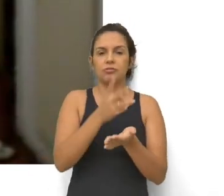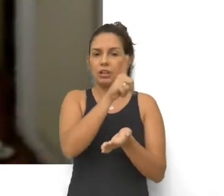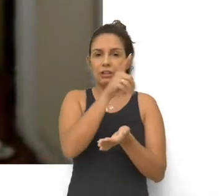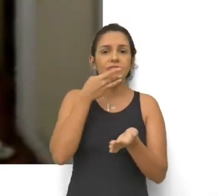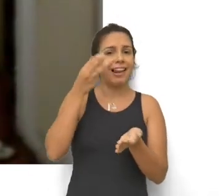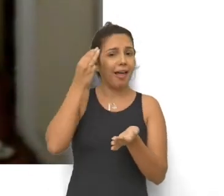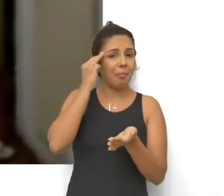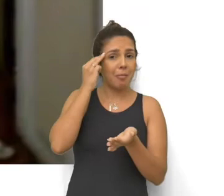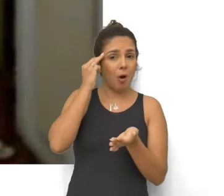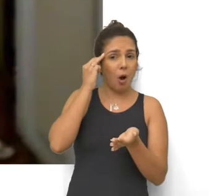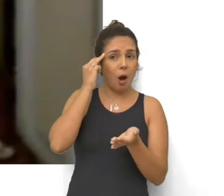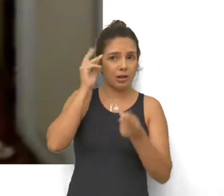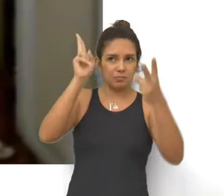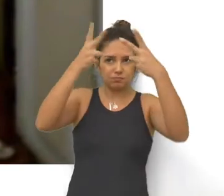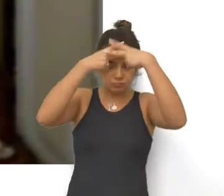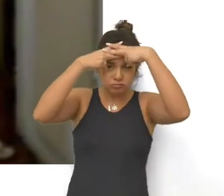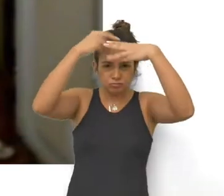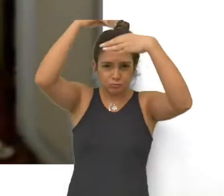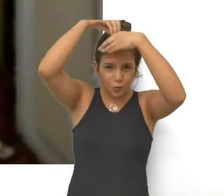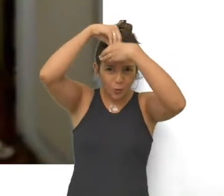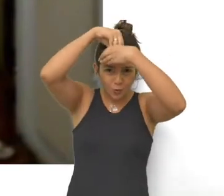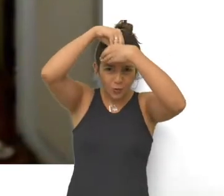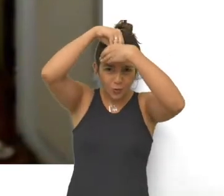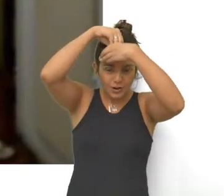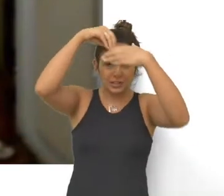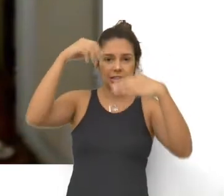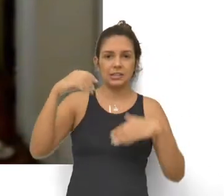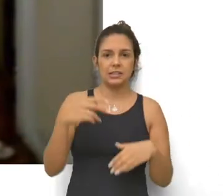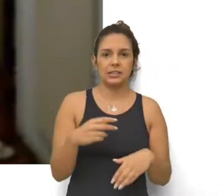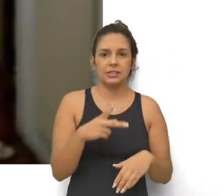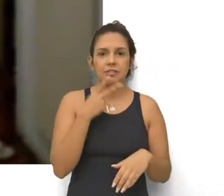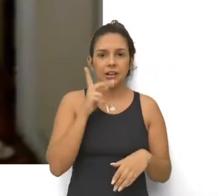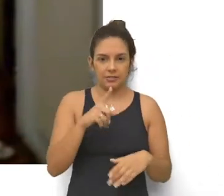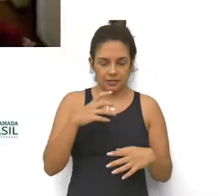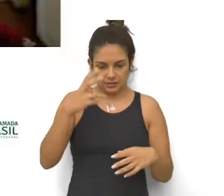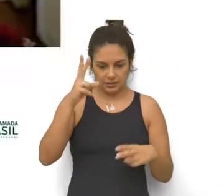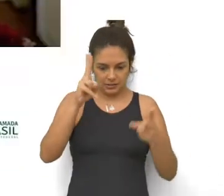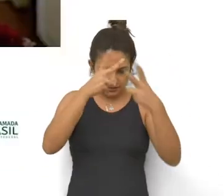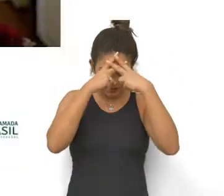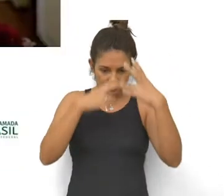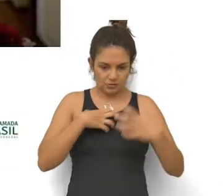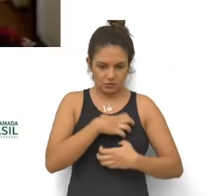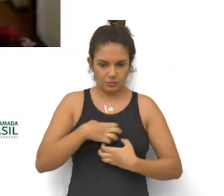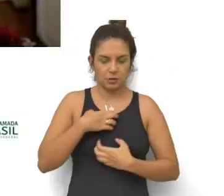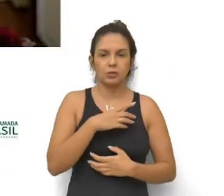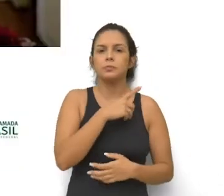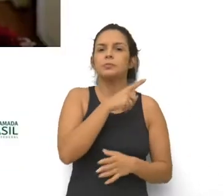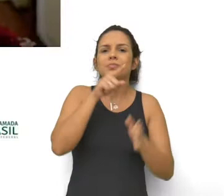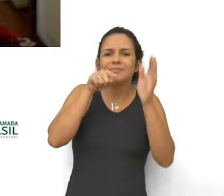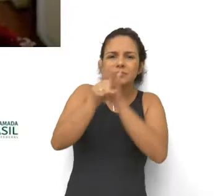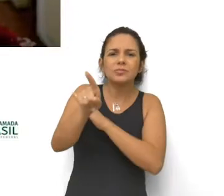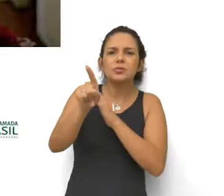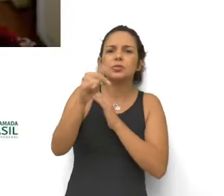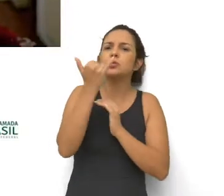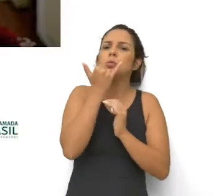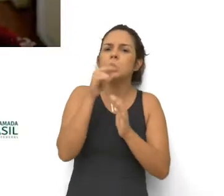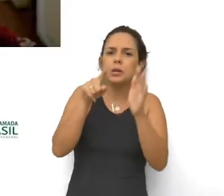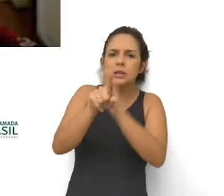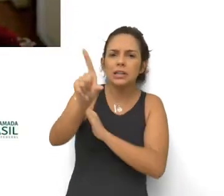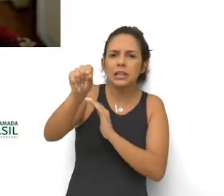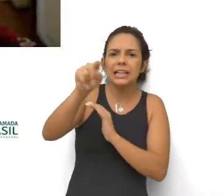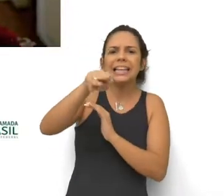sobre ressentimento, né? Só te interrompendo, mas o Nietzsche chamava de ressentimento? O